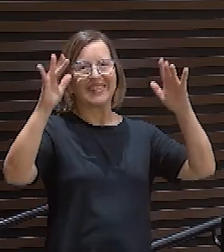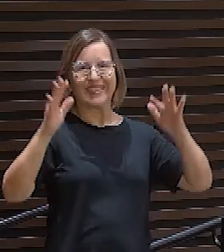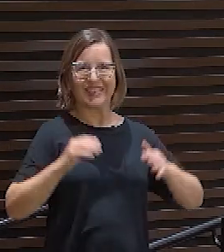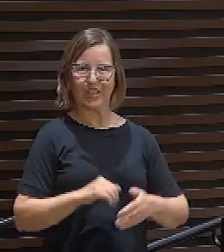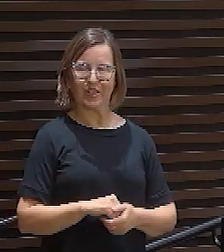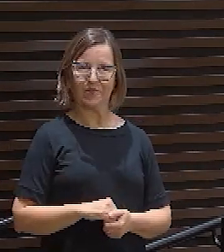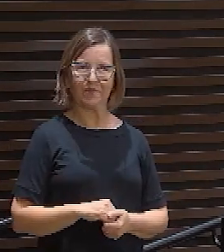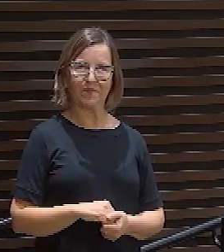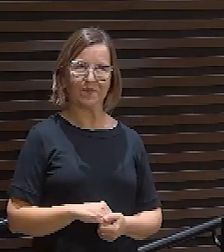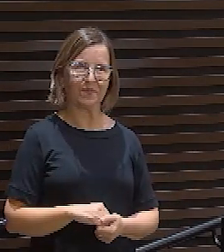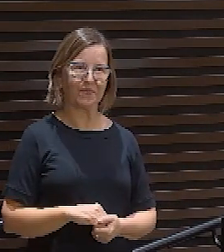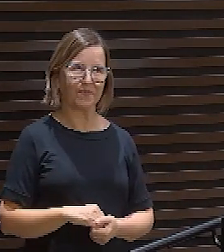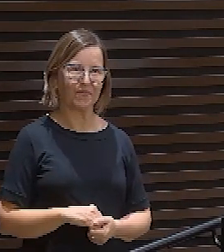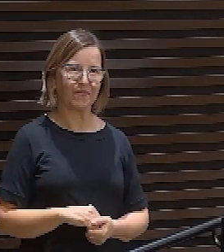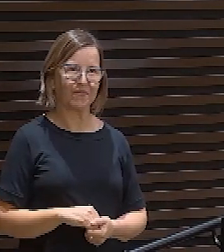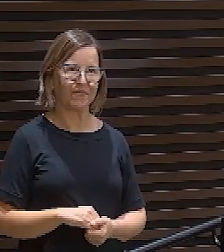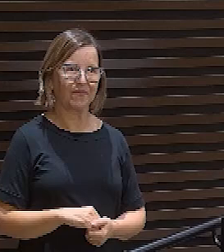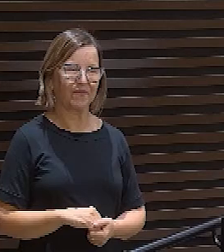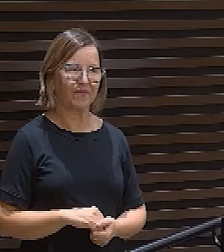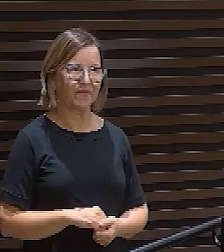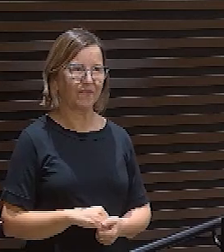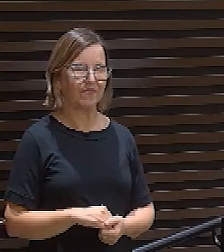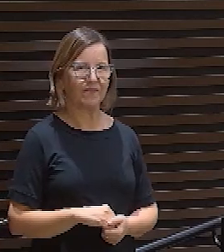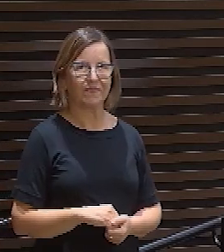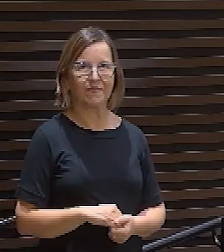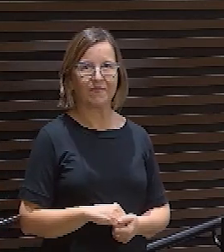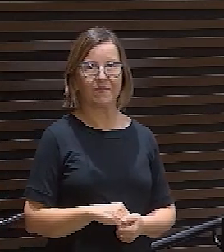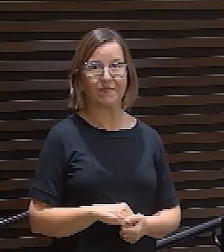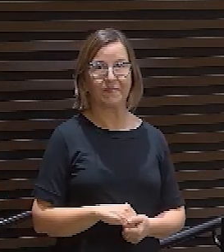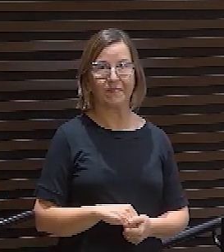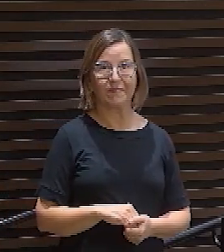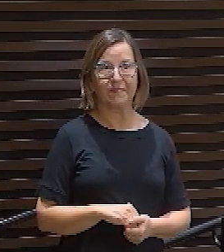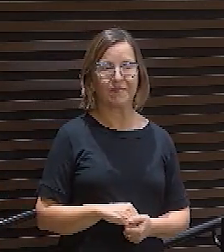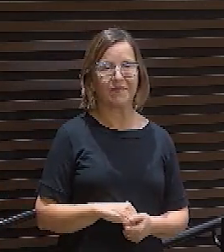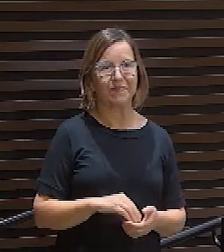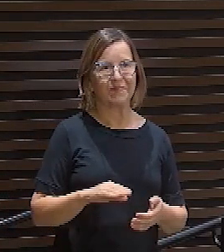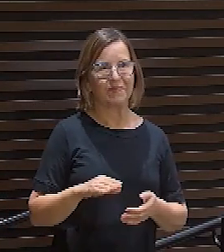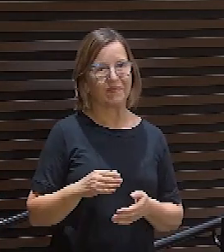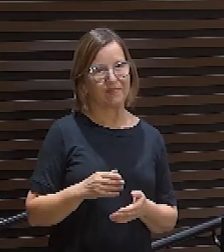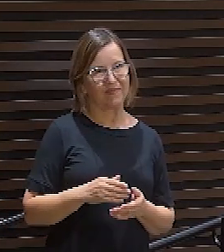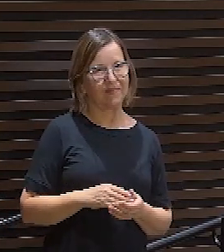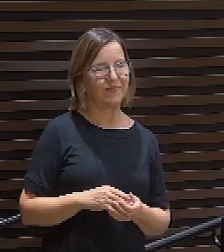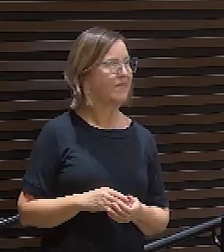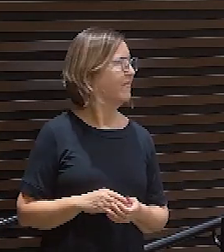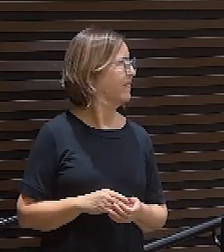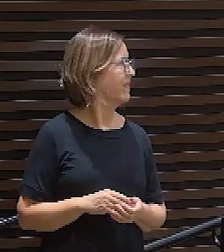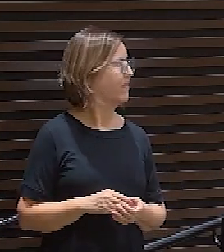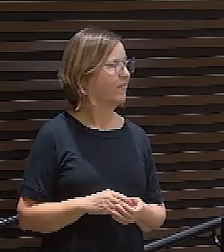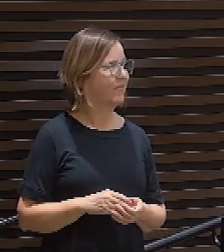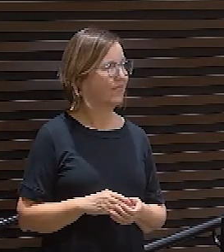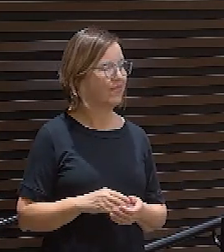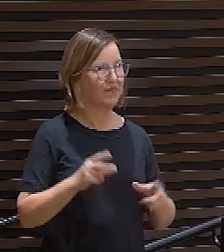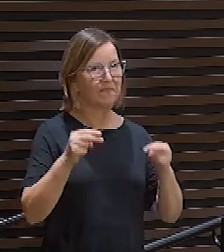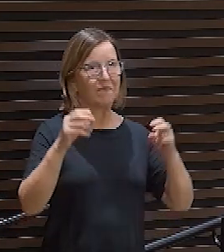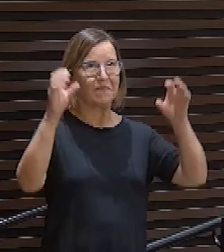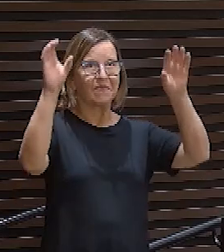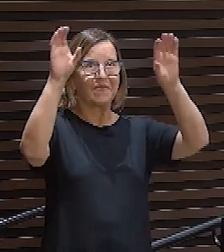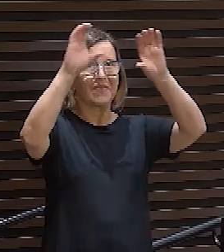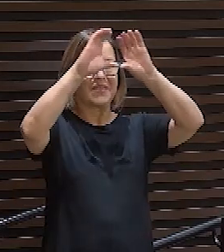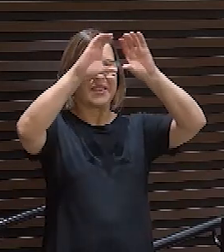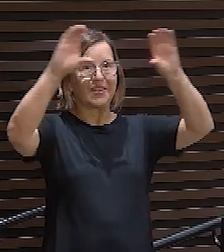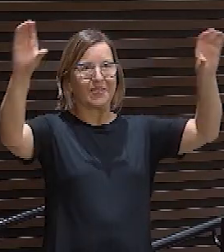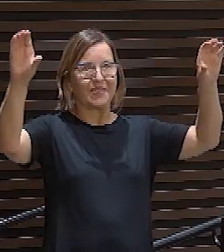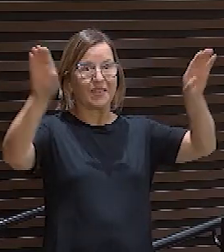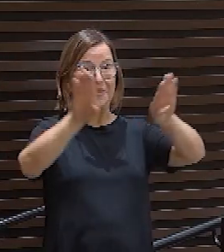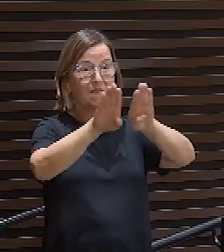E aí a gente quase consegue ver o céu por detrás do muro intransponível, desses portões intransponíveis,